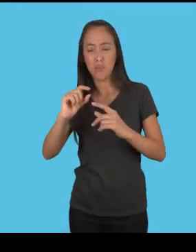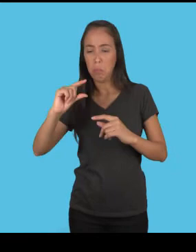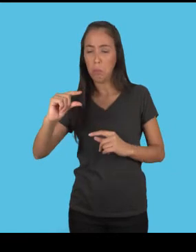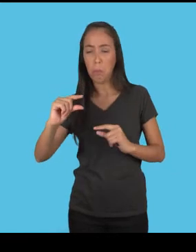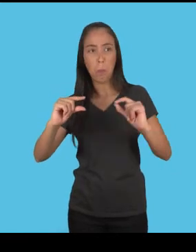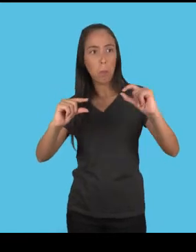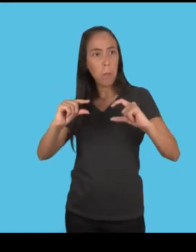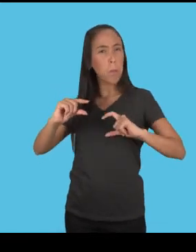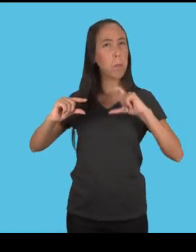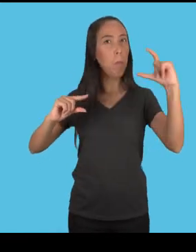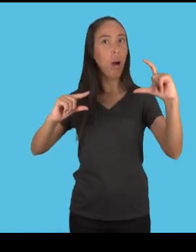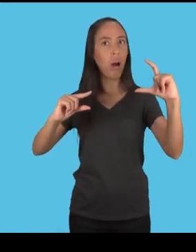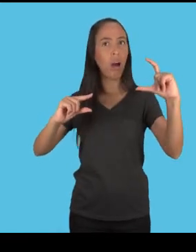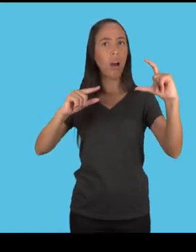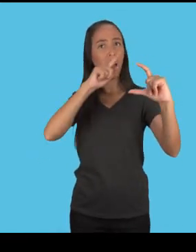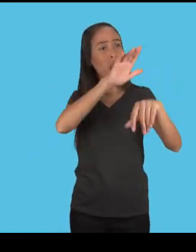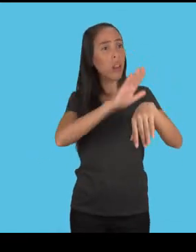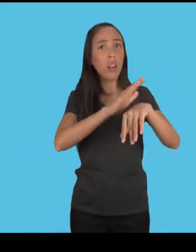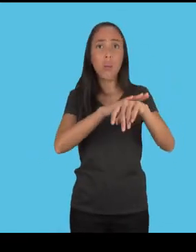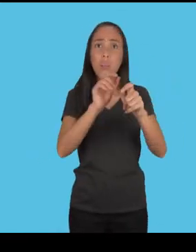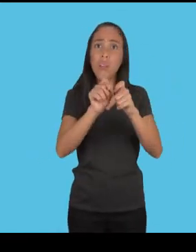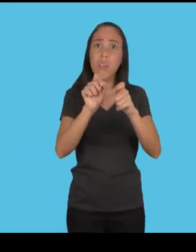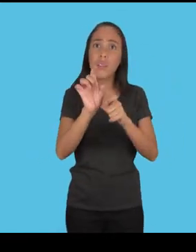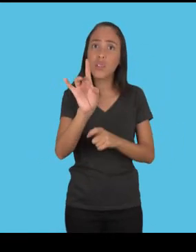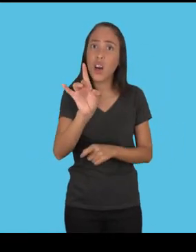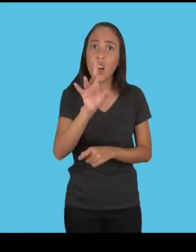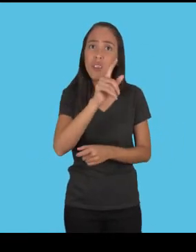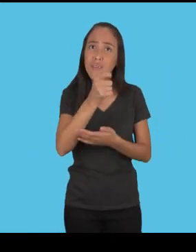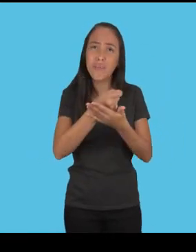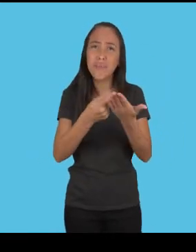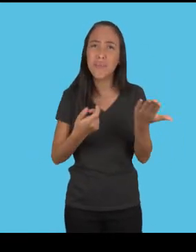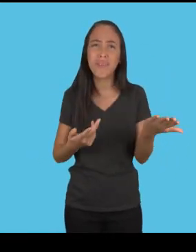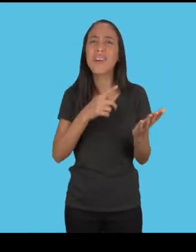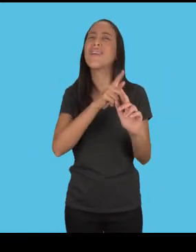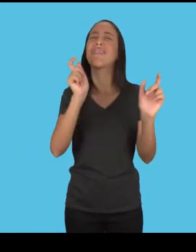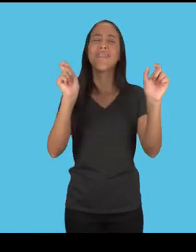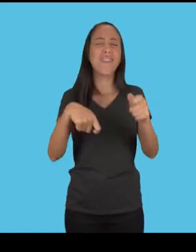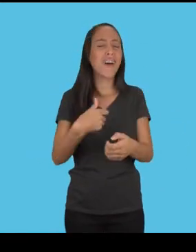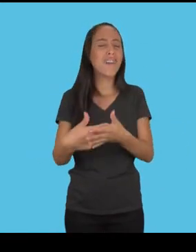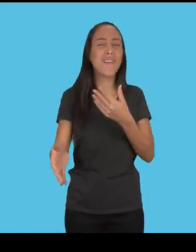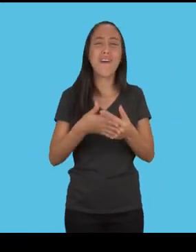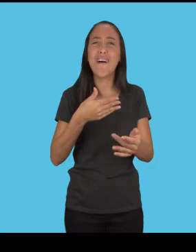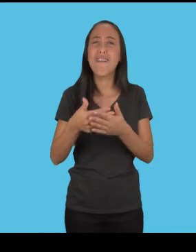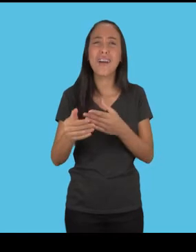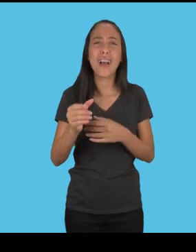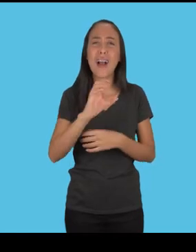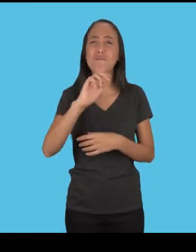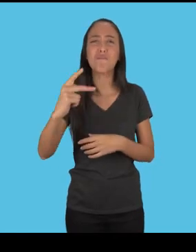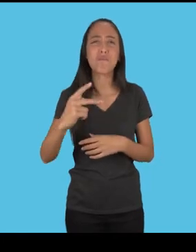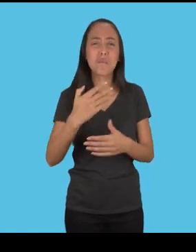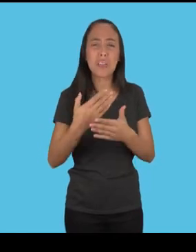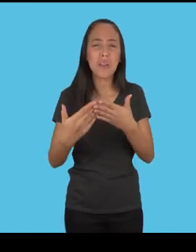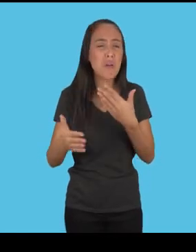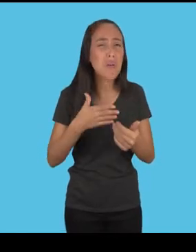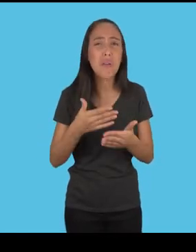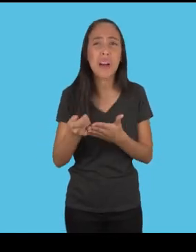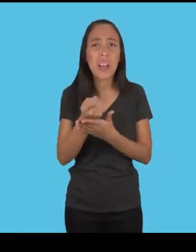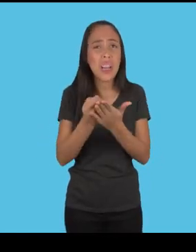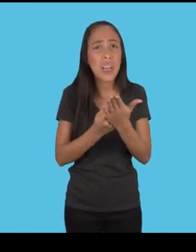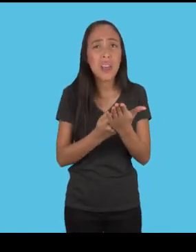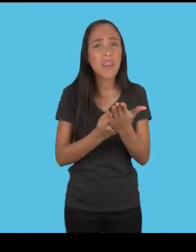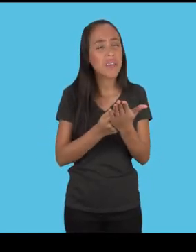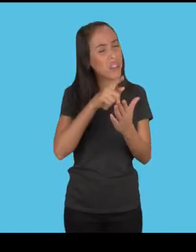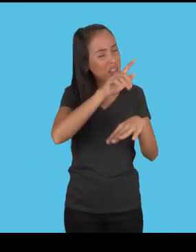livro, e aí ele escreve sozinho esse livro. Então ele é capaz de escrever qualquer capítulo, se nós